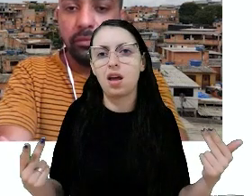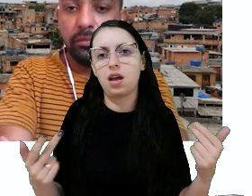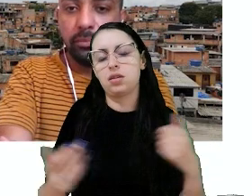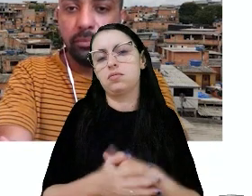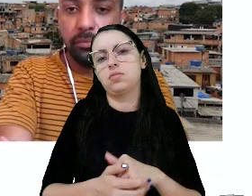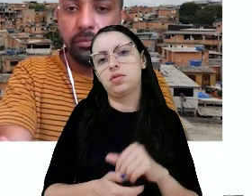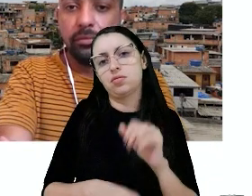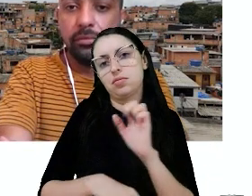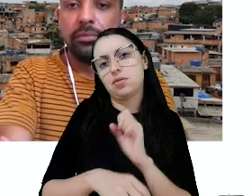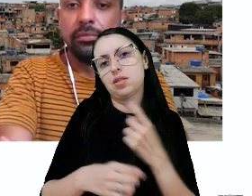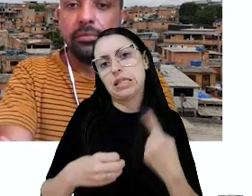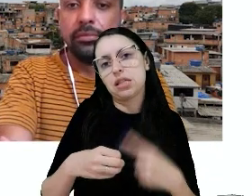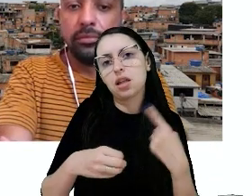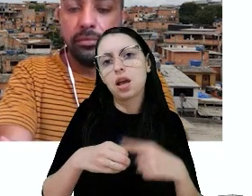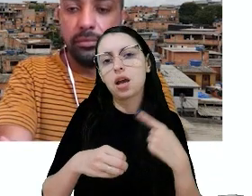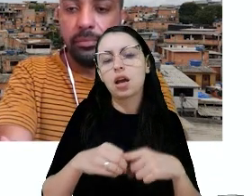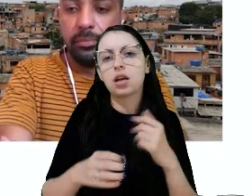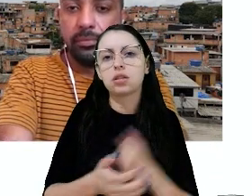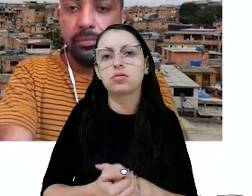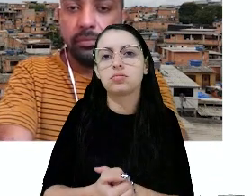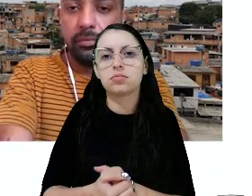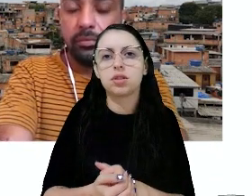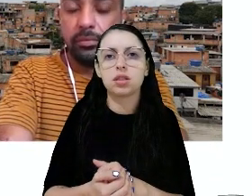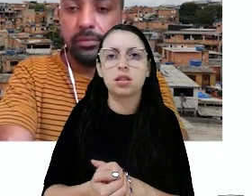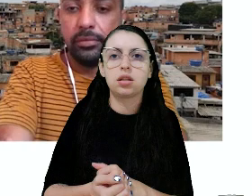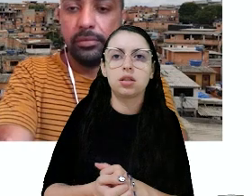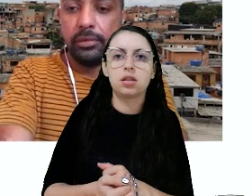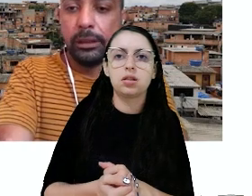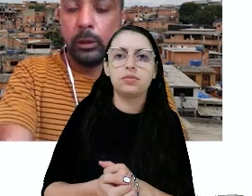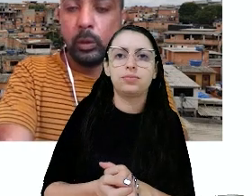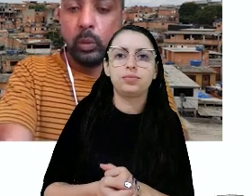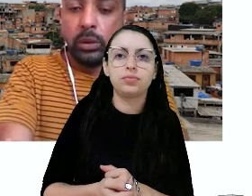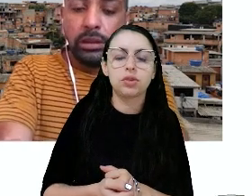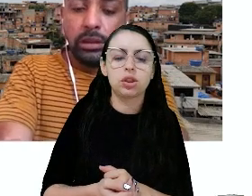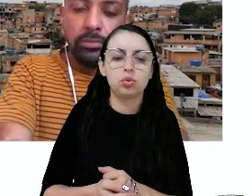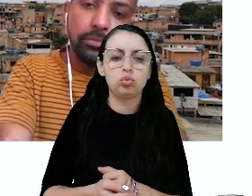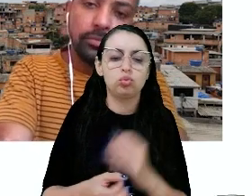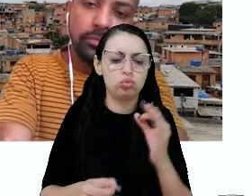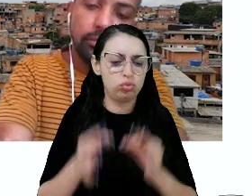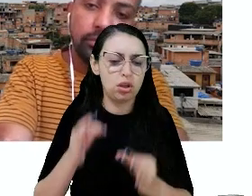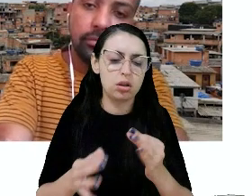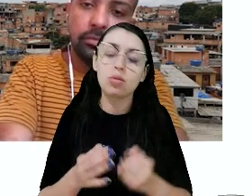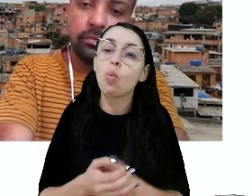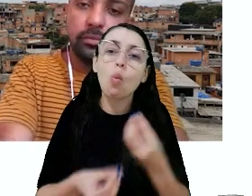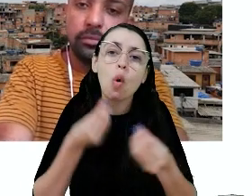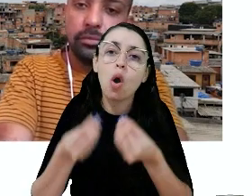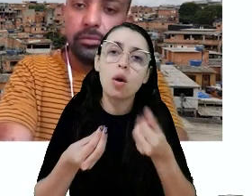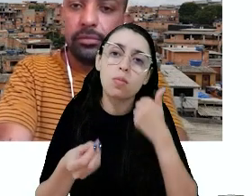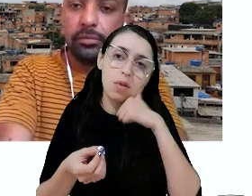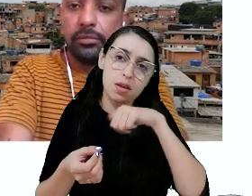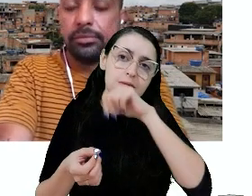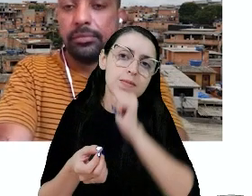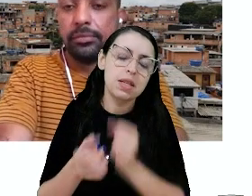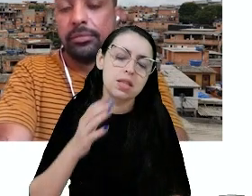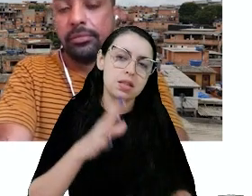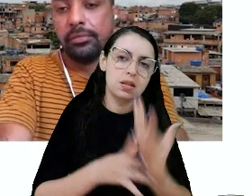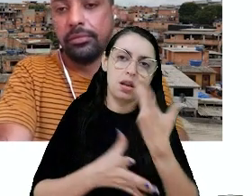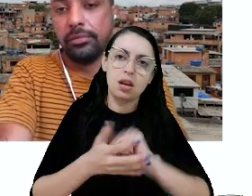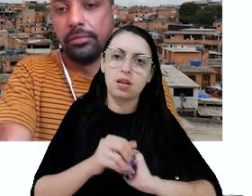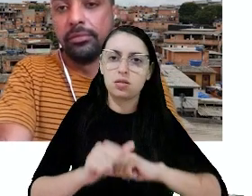de Osasco, da chacina de Osasco e Barueri, que ainda está sendo julgada, como essas mães